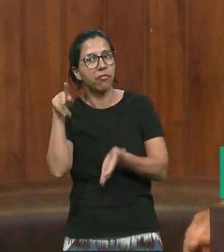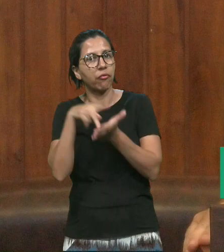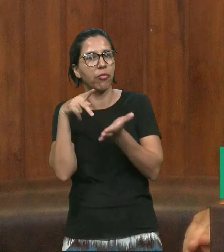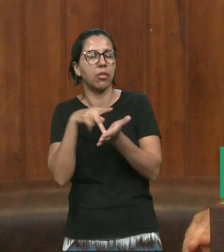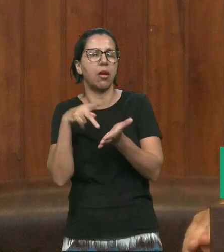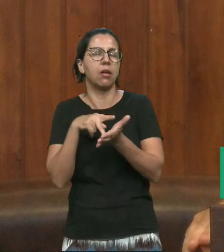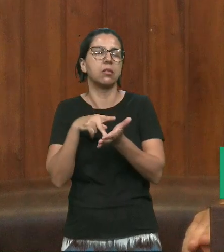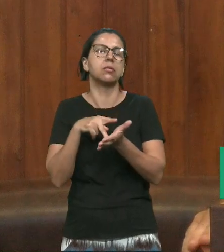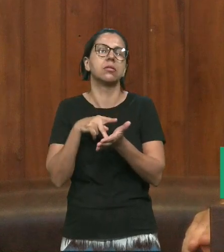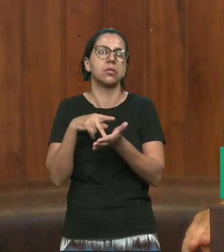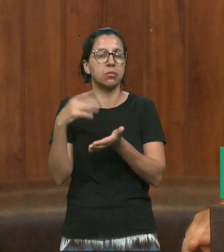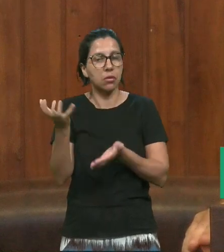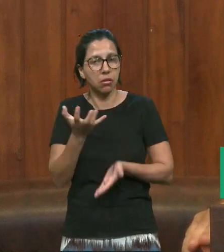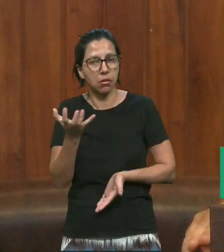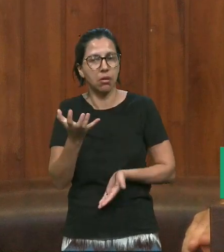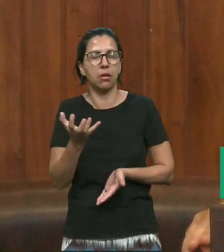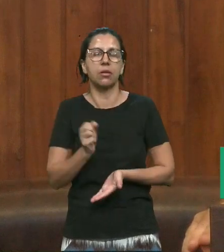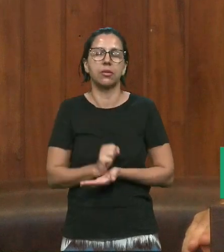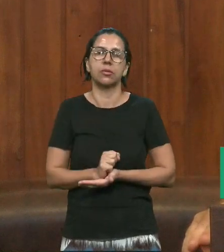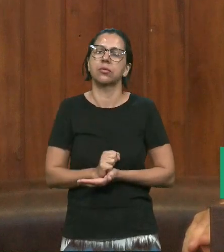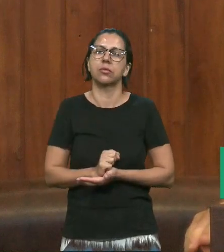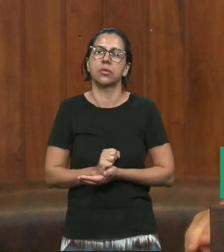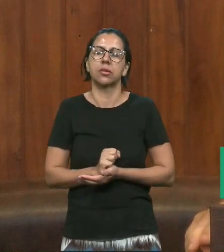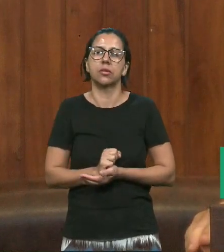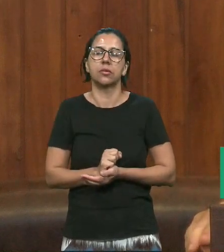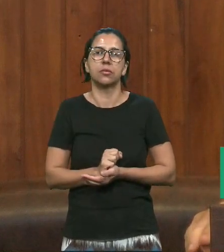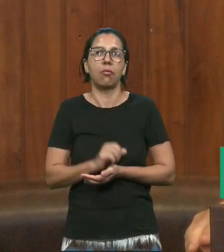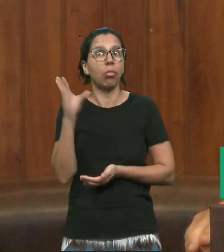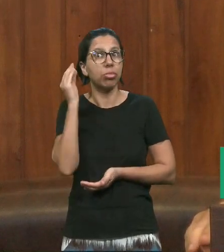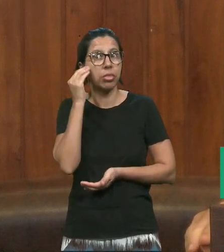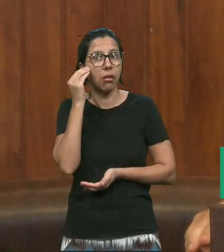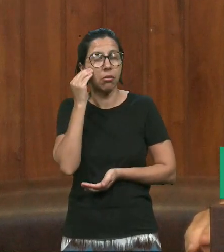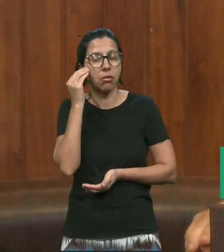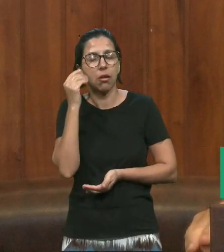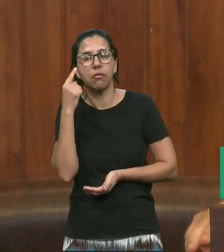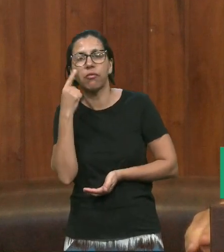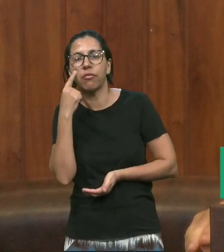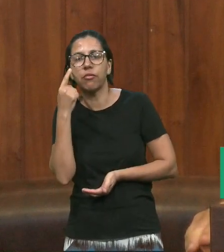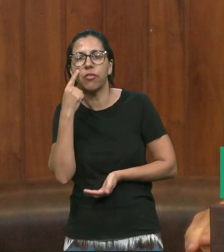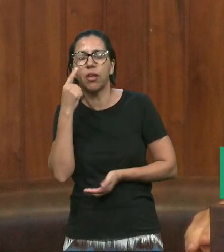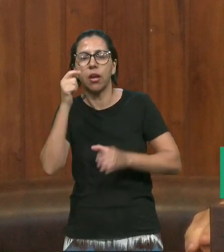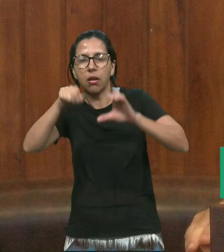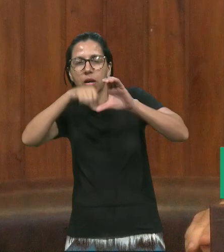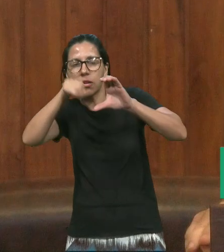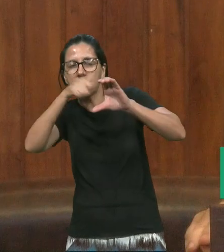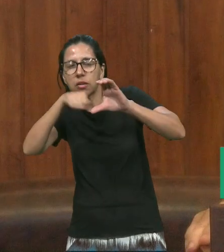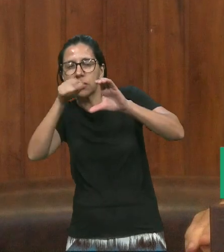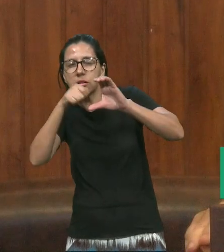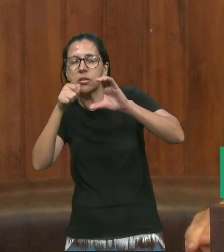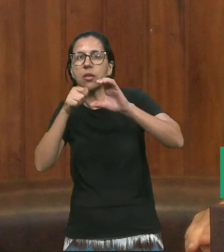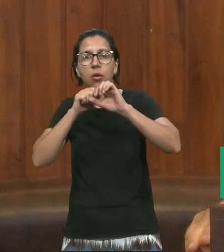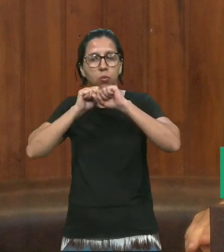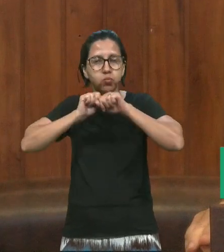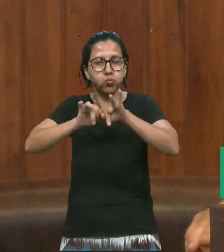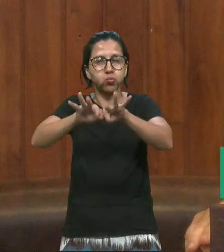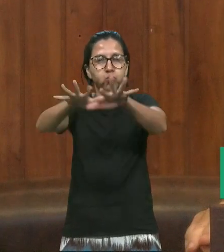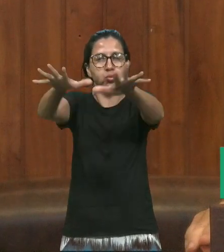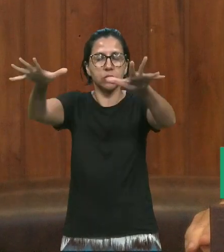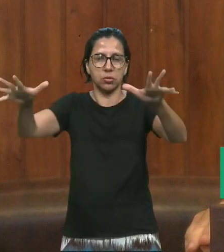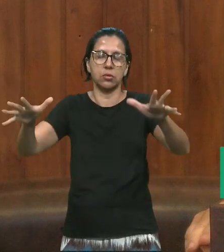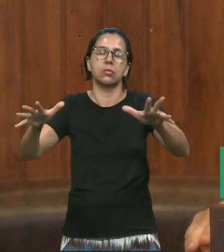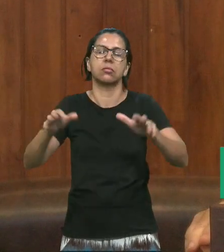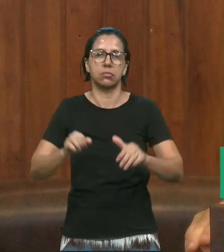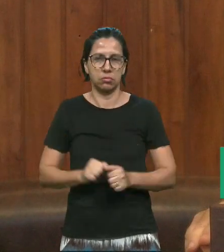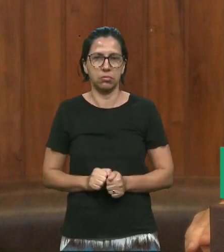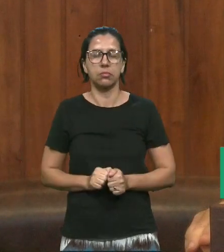eu gostaria que o pessoal, eu vou depois tentar ter acesso a essa gravação para poder pulverizar na mídia e chegar